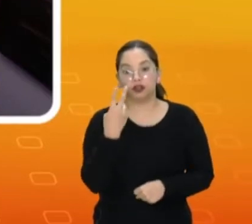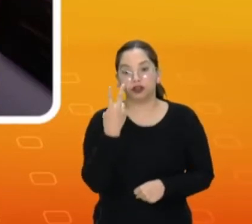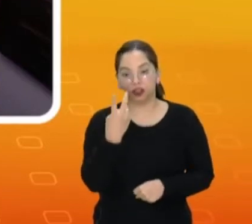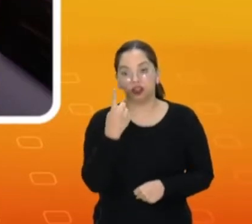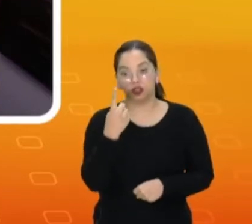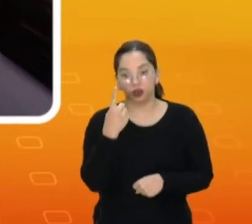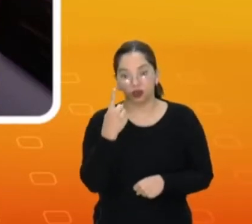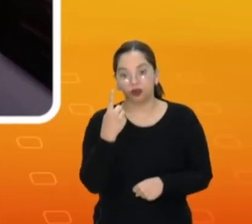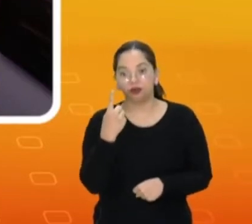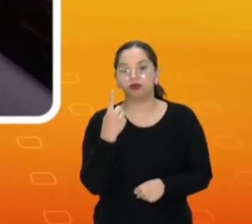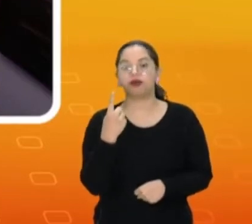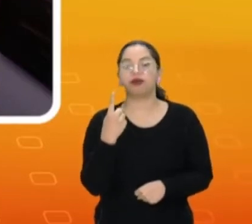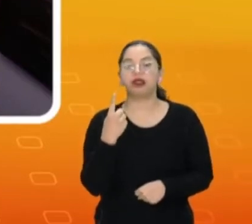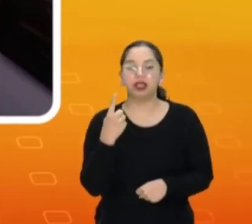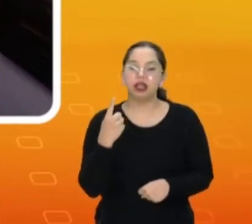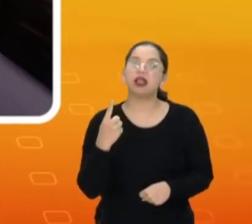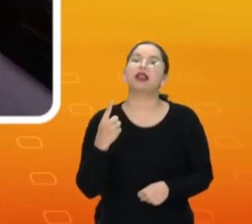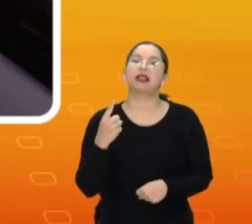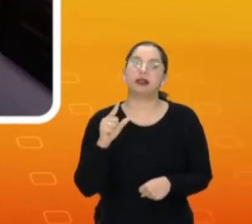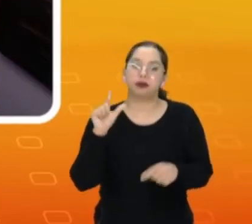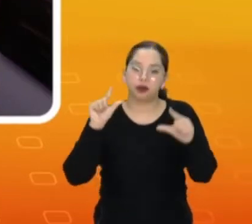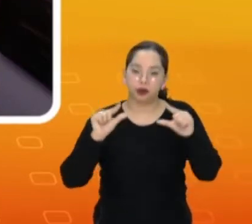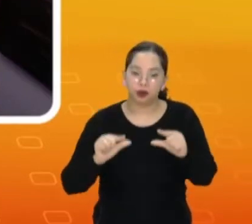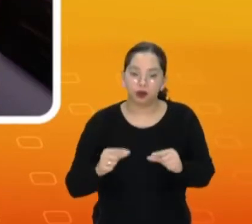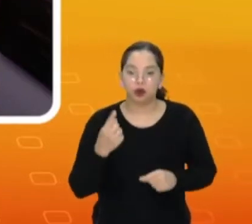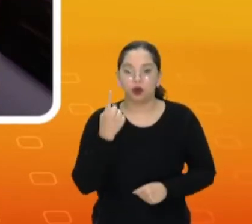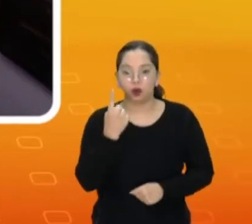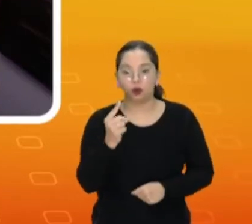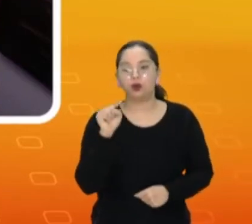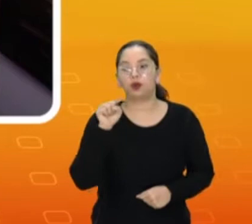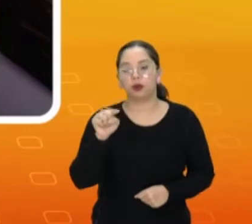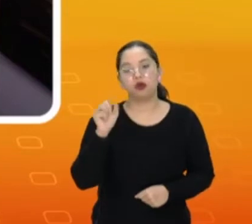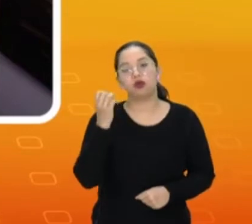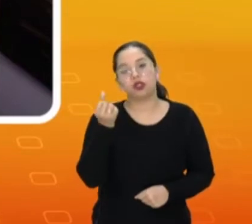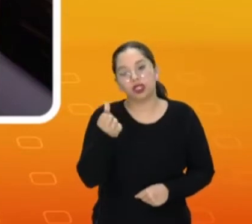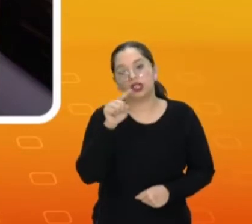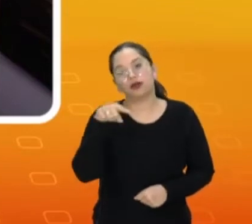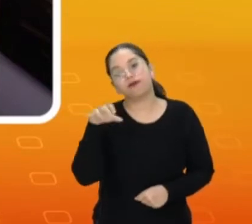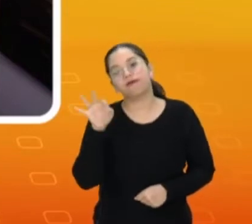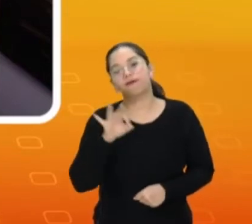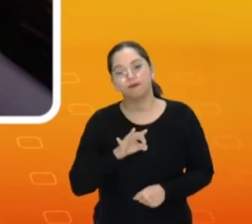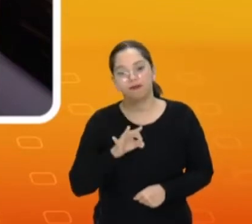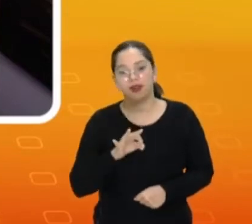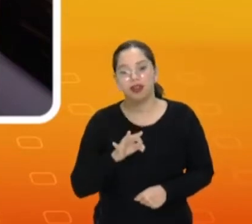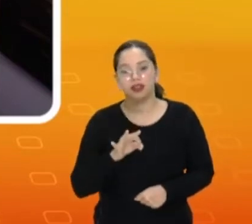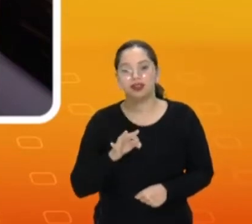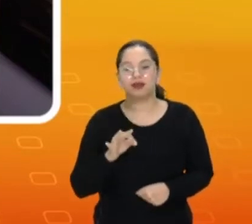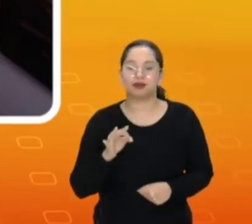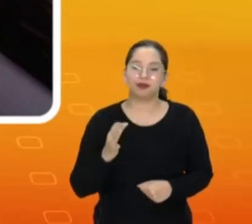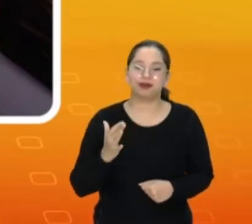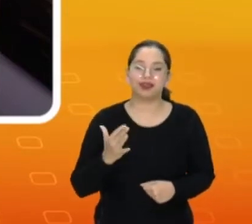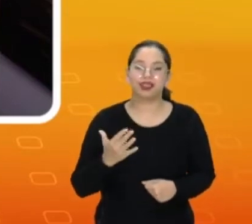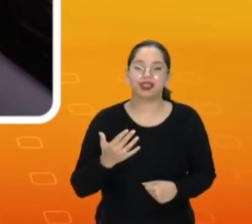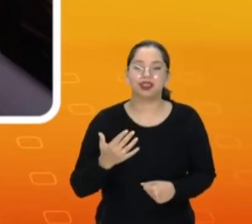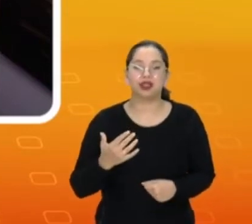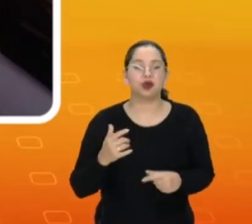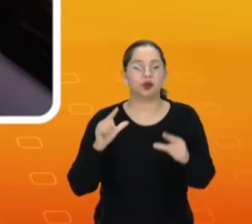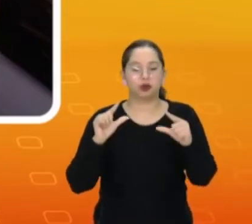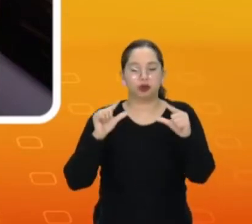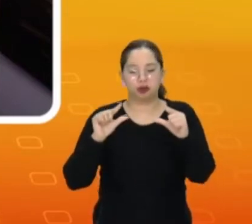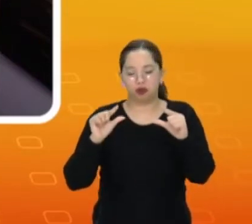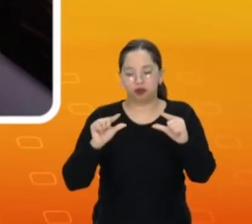passado a queda foi de um ponto seis por cento você já a média de receita na média receita publicitária aquela continua caindo